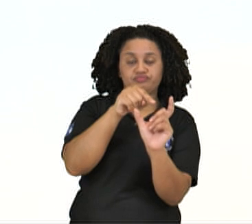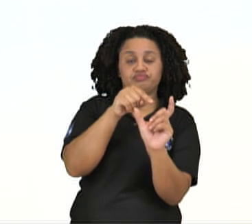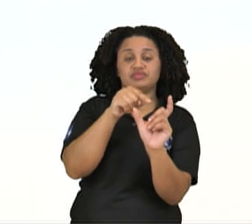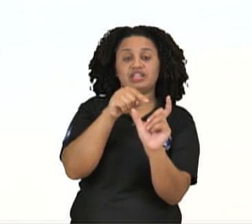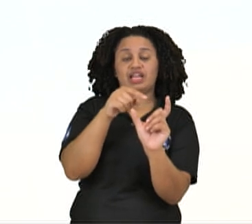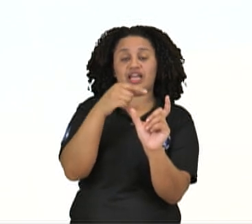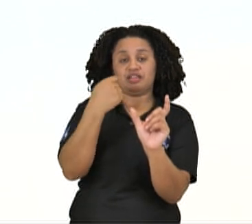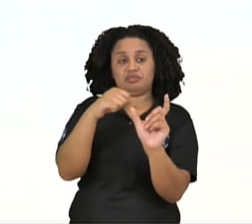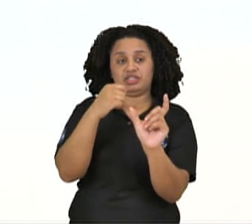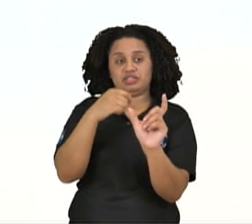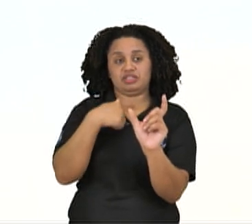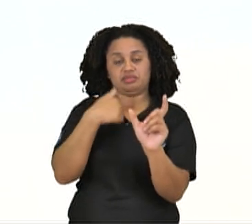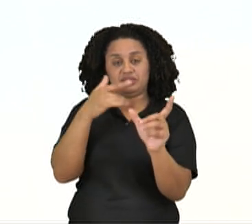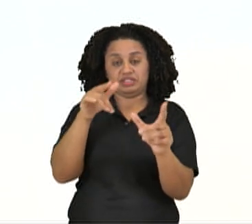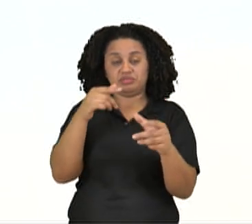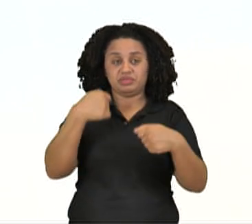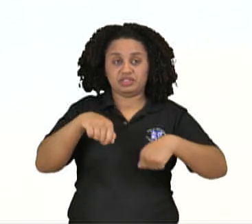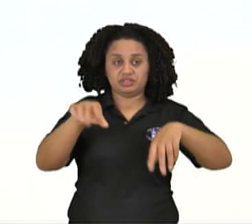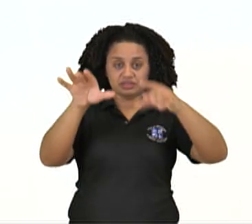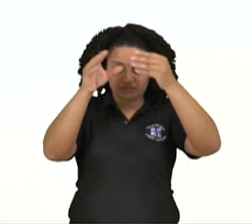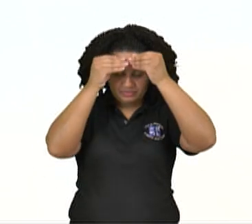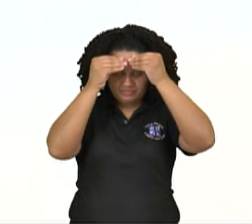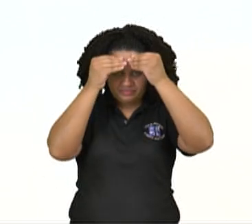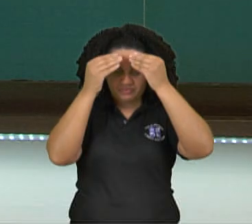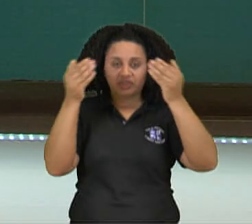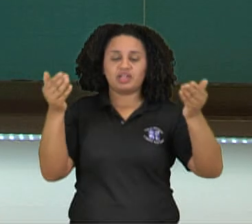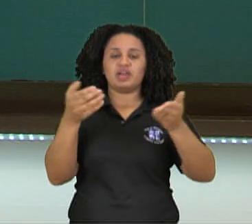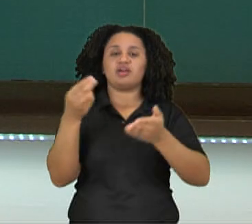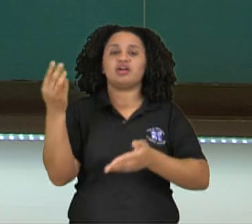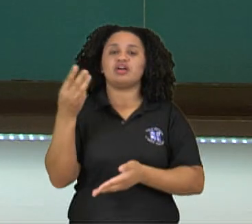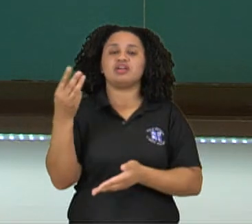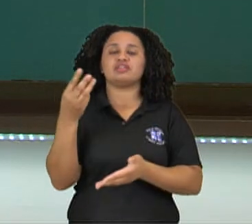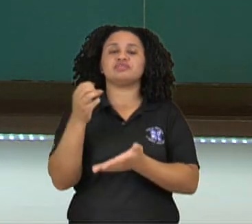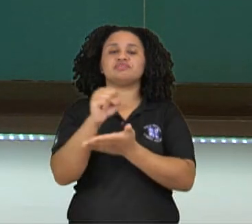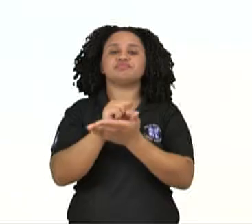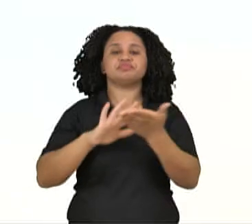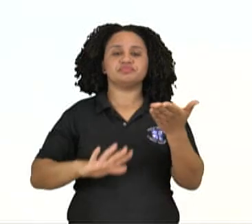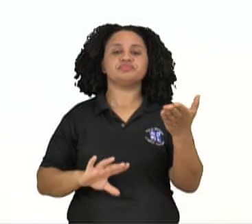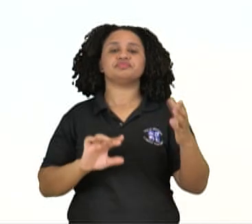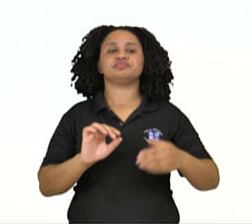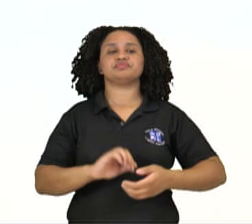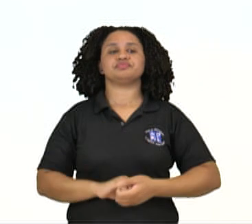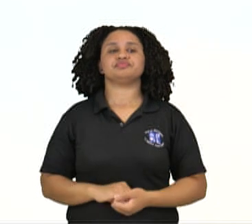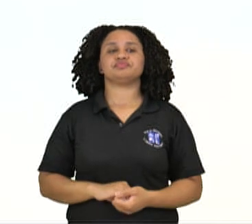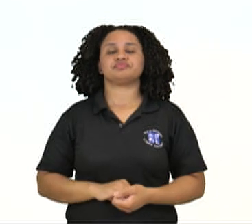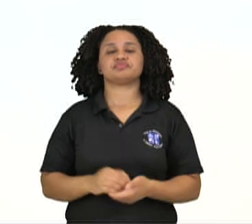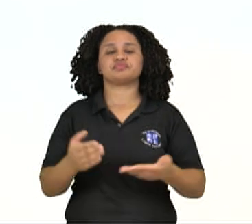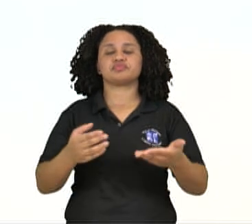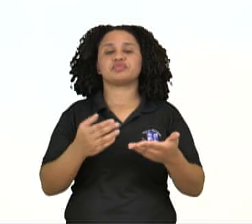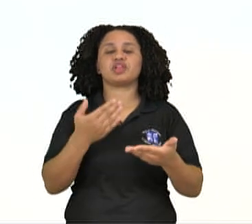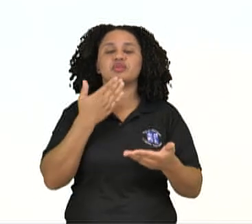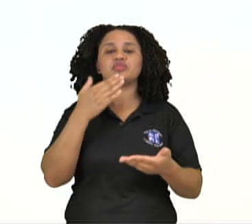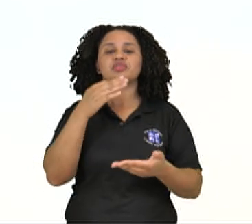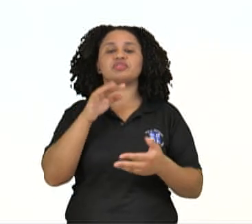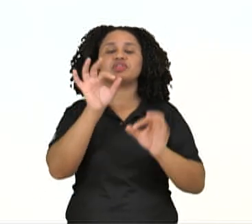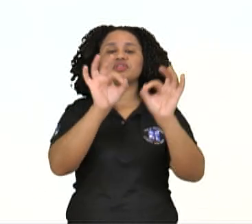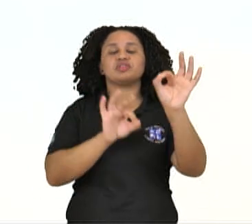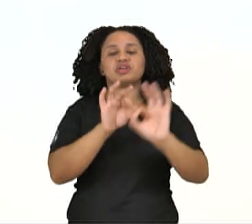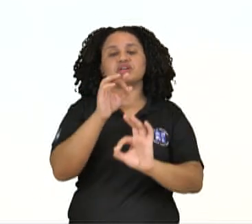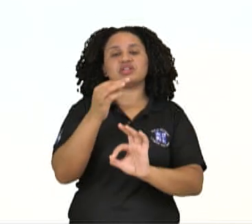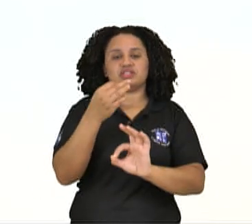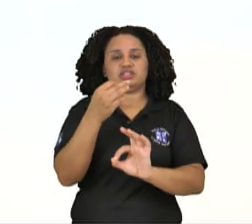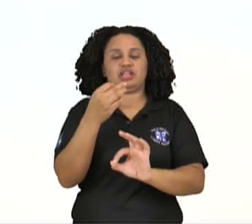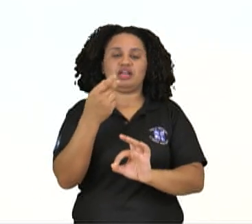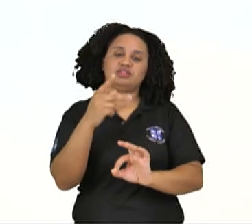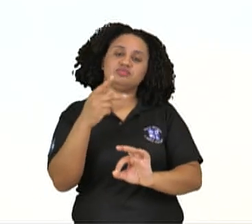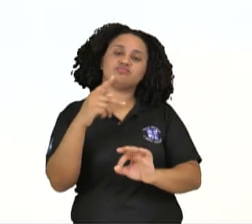Então, vamos memorizar isso aí, tá? Vamos agora para a nossa terceira atividade, tá? Vou pedir para vocês organizarem as palavras do texto